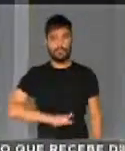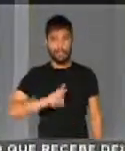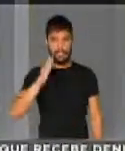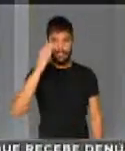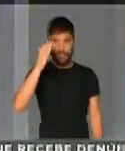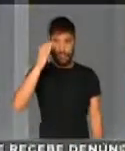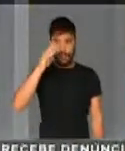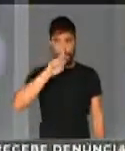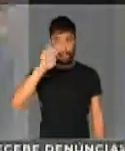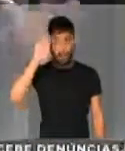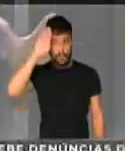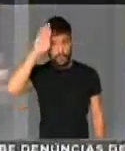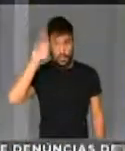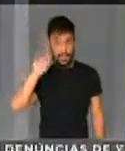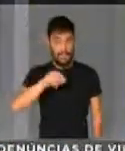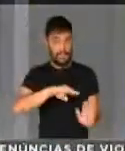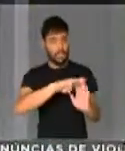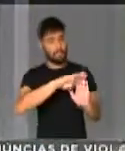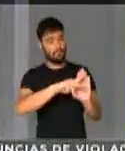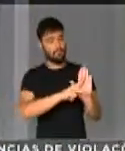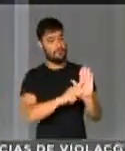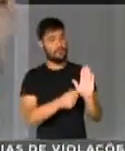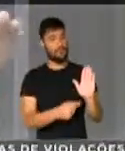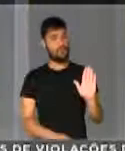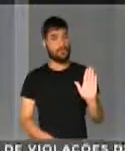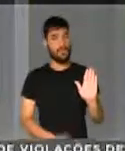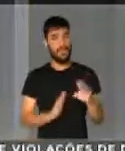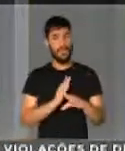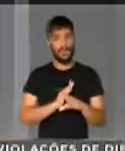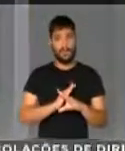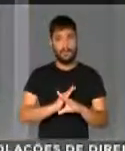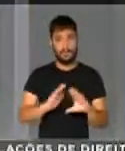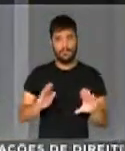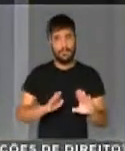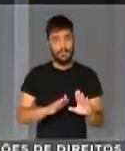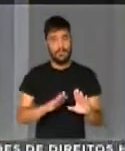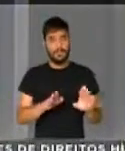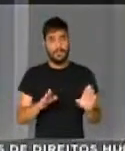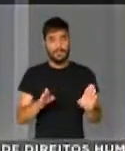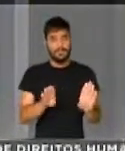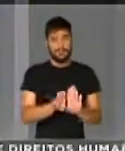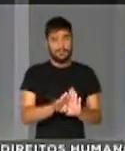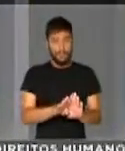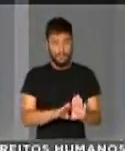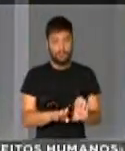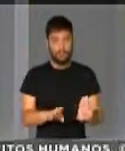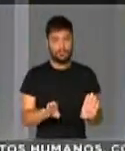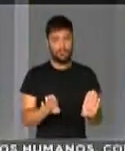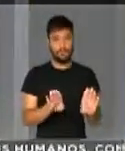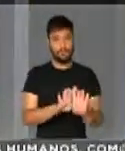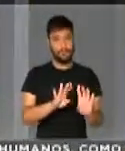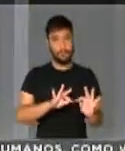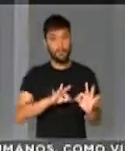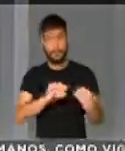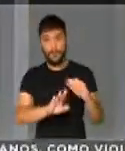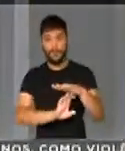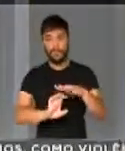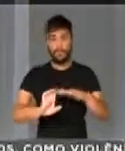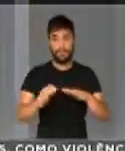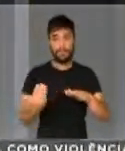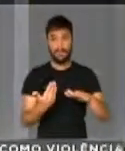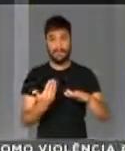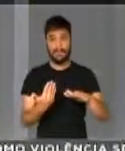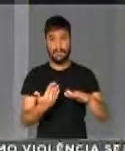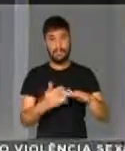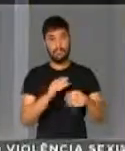uma medida provisória que praticamente acaba, fecha com todas as empresas de